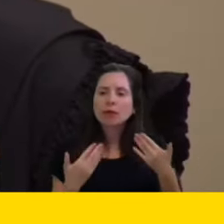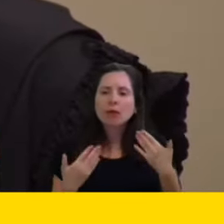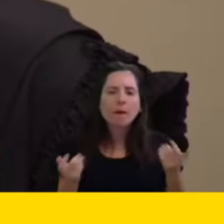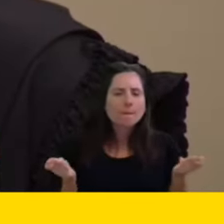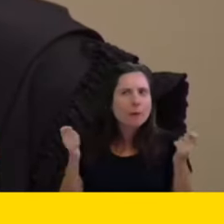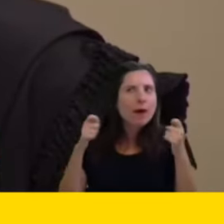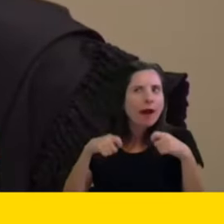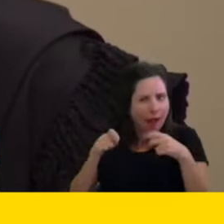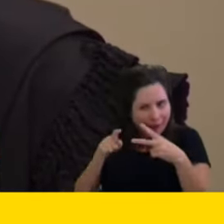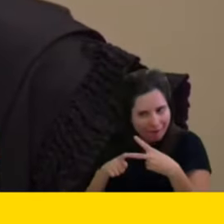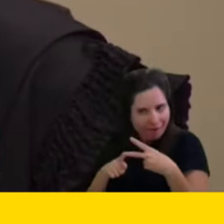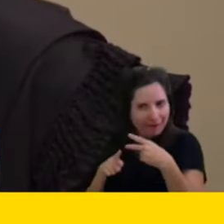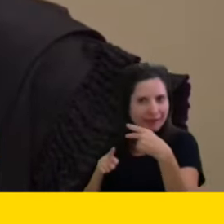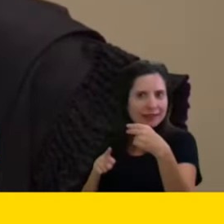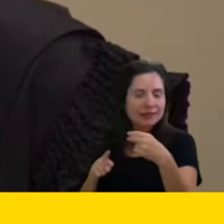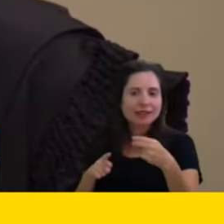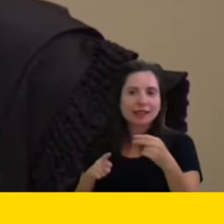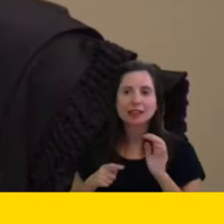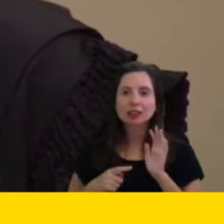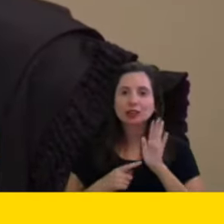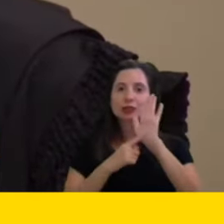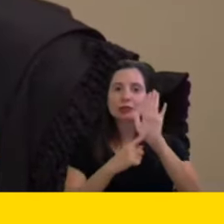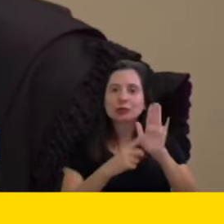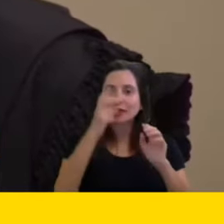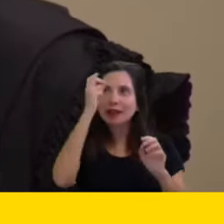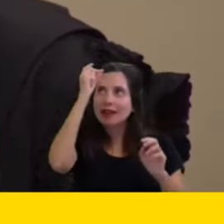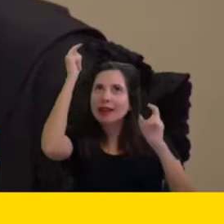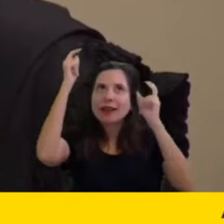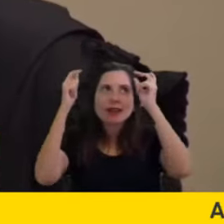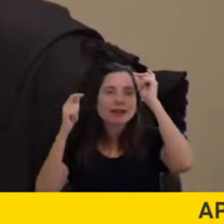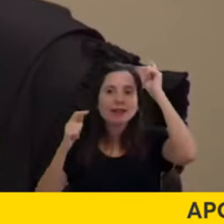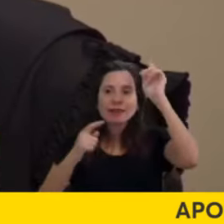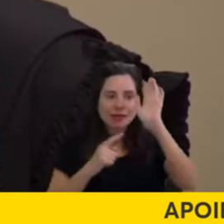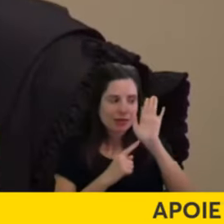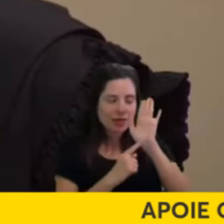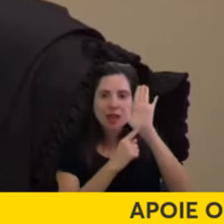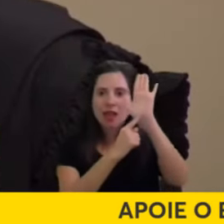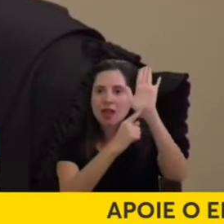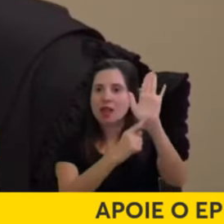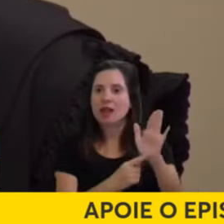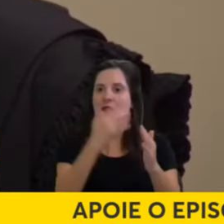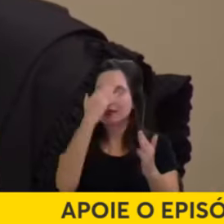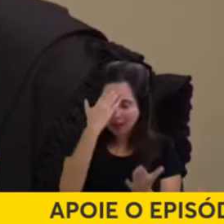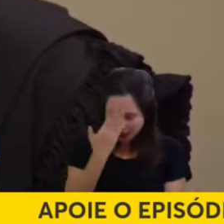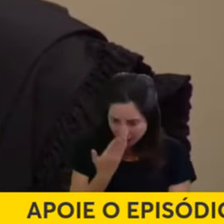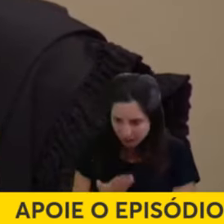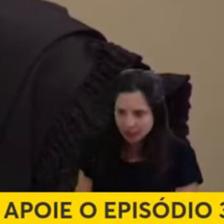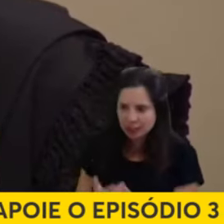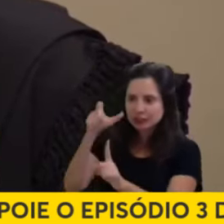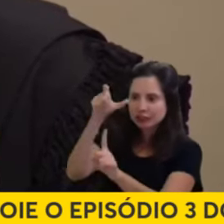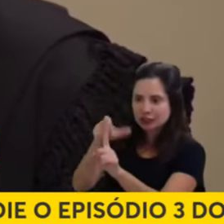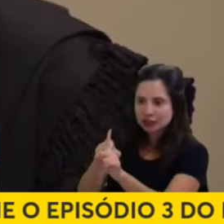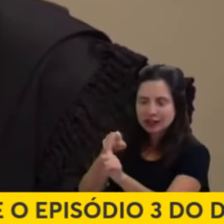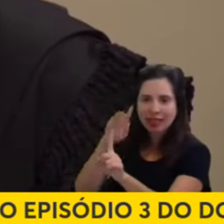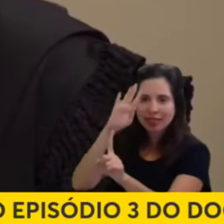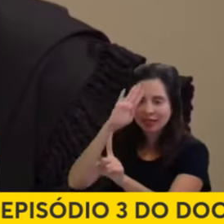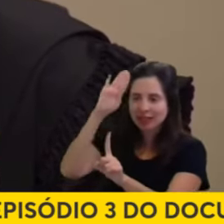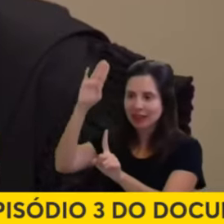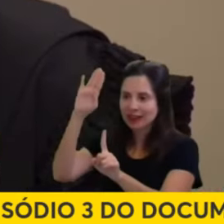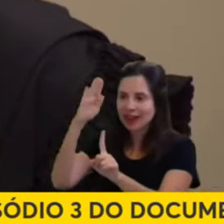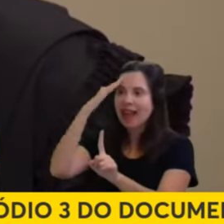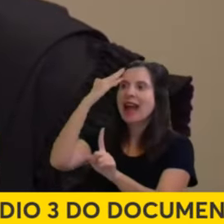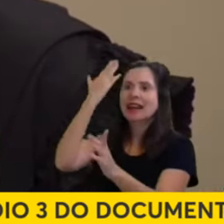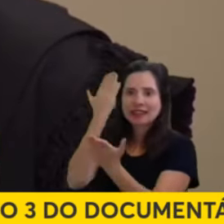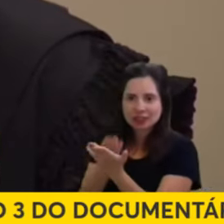necessidade de se expor ideias para que o eleitor à vista delas acredite em determinado candidato em determinada proposta em determinada